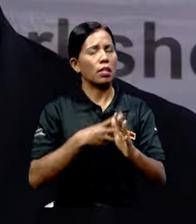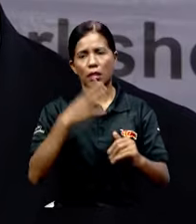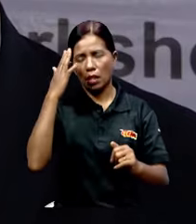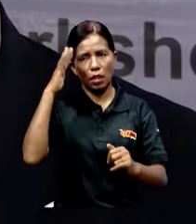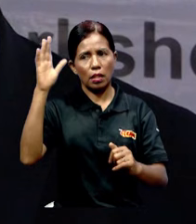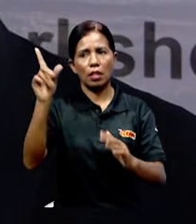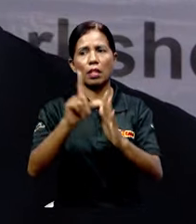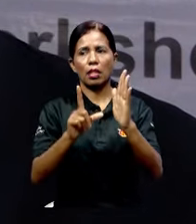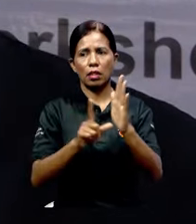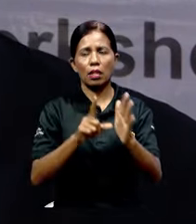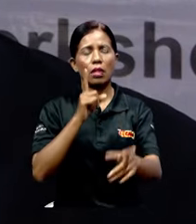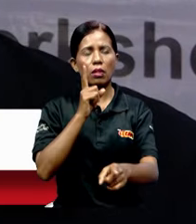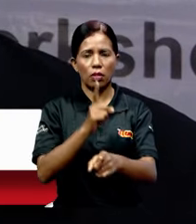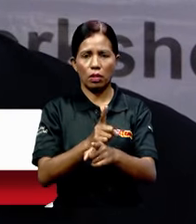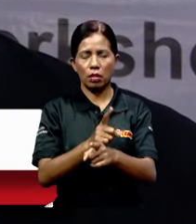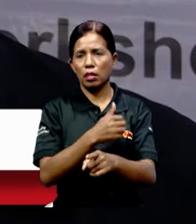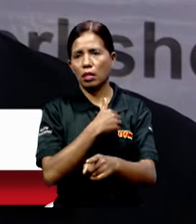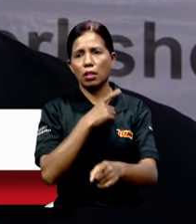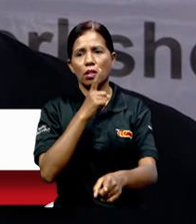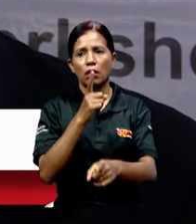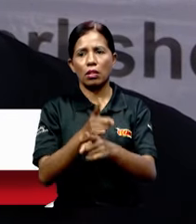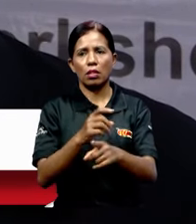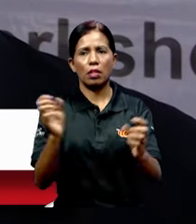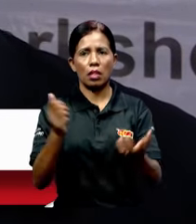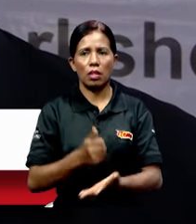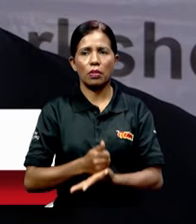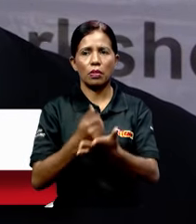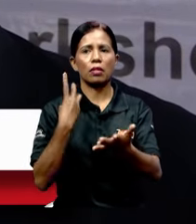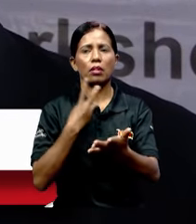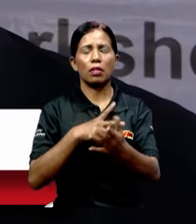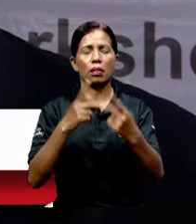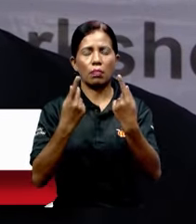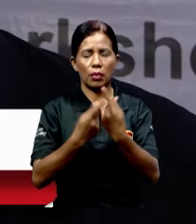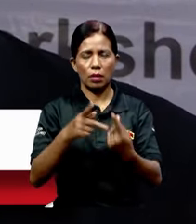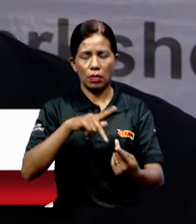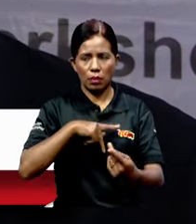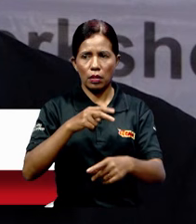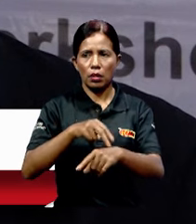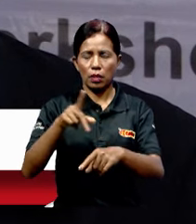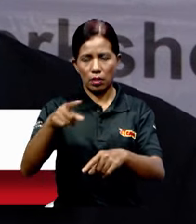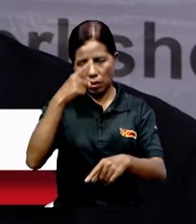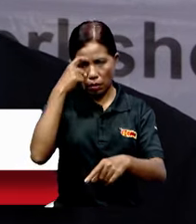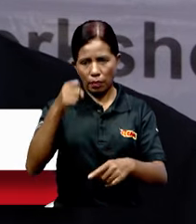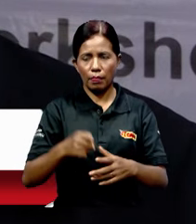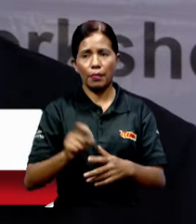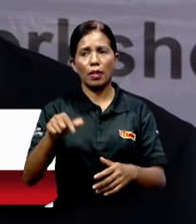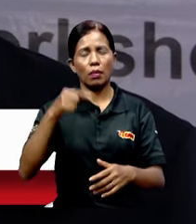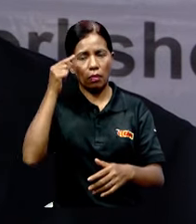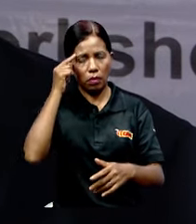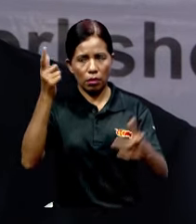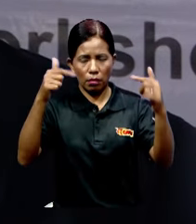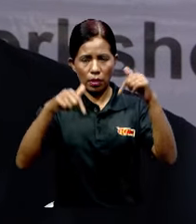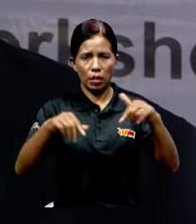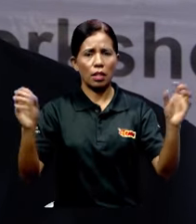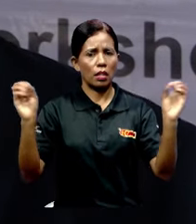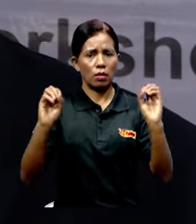kata lei sira ne justru la de facto la fasilita fali ita ne setor privado nasional. Tamba ne mak governo ne maine laos